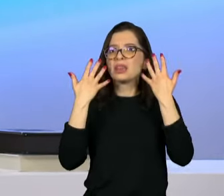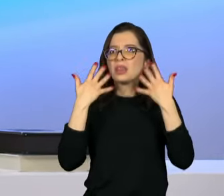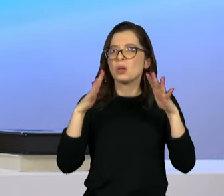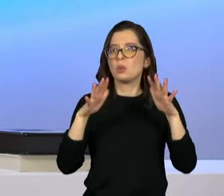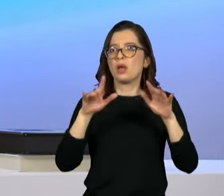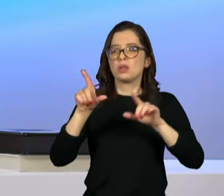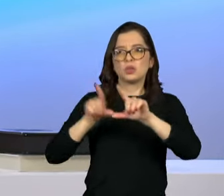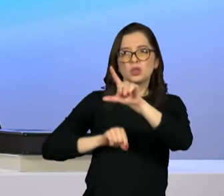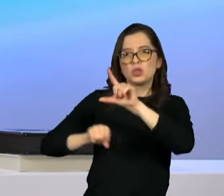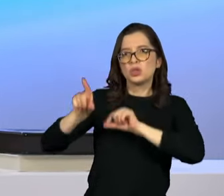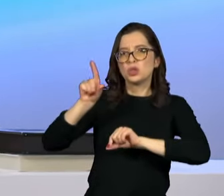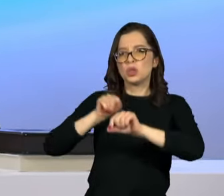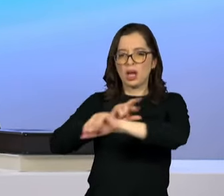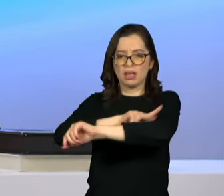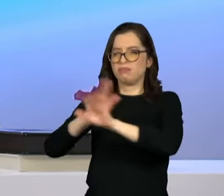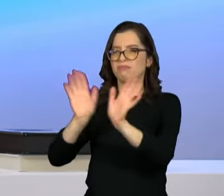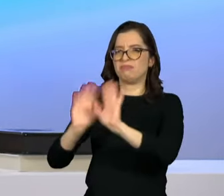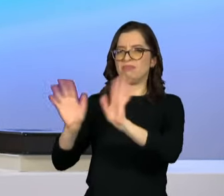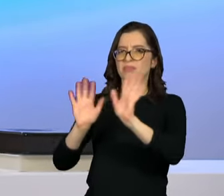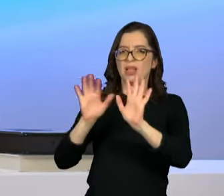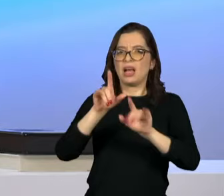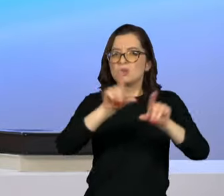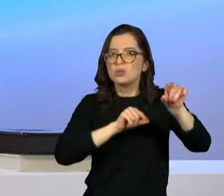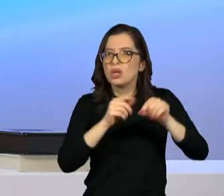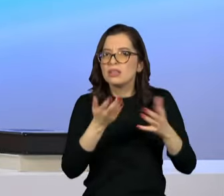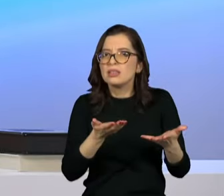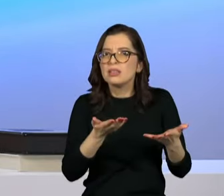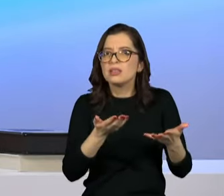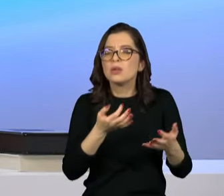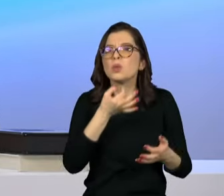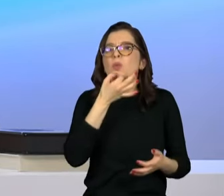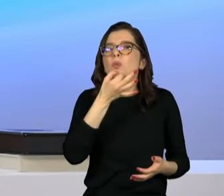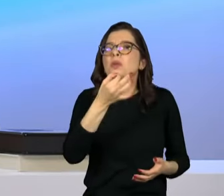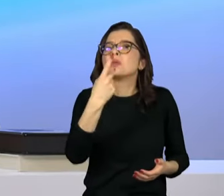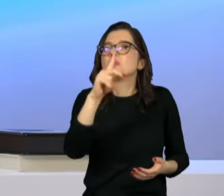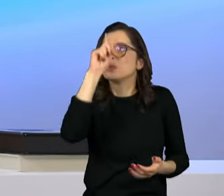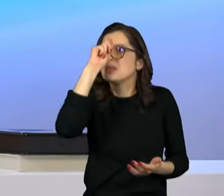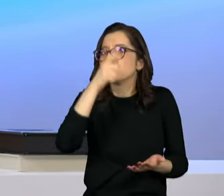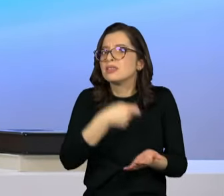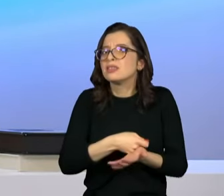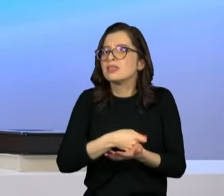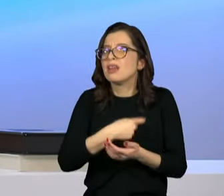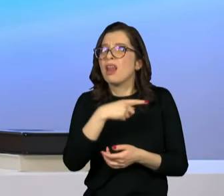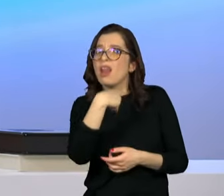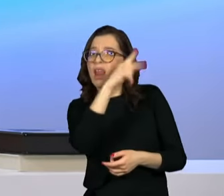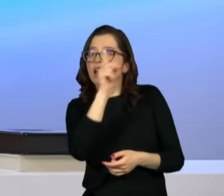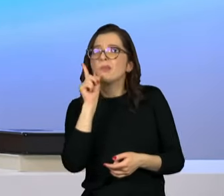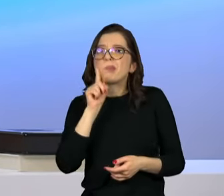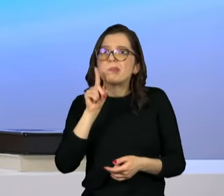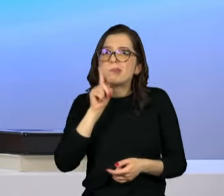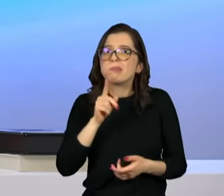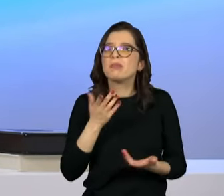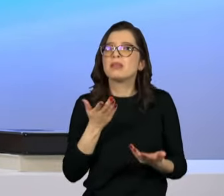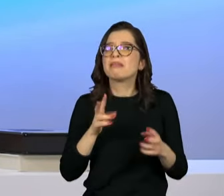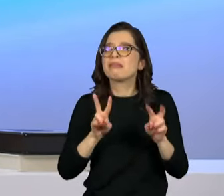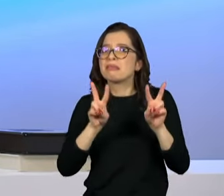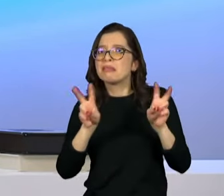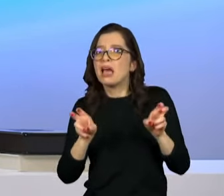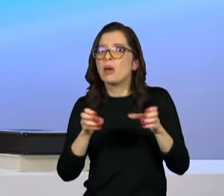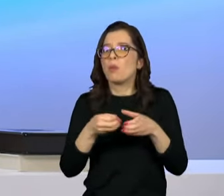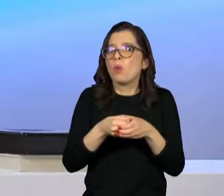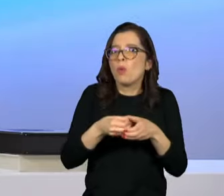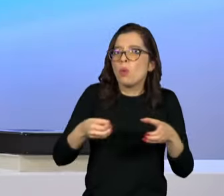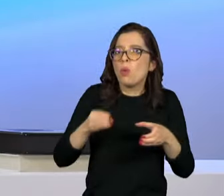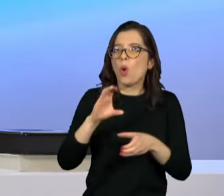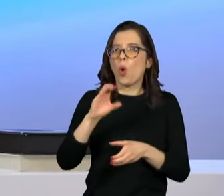E a minha pergunta é, qual a sua opinião sobre a decisão da Suprema Corte dos Estados Unidos a respeito de ações afirmativas, considerando que temos também